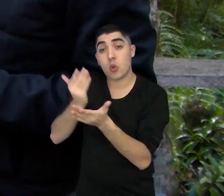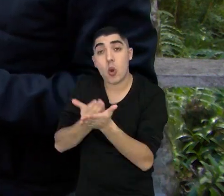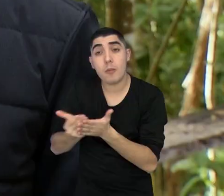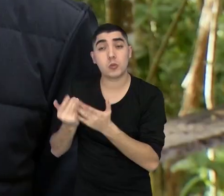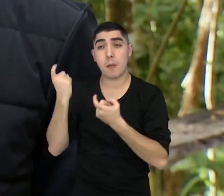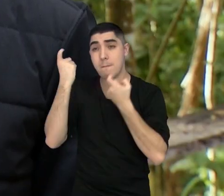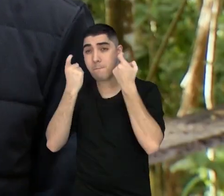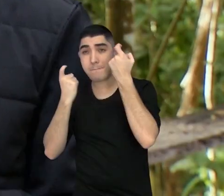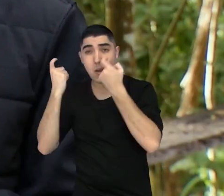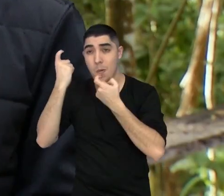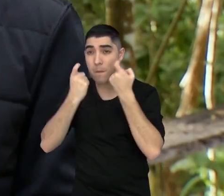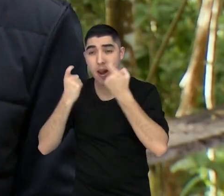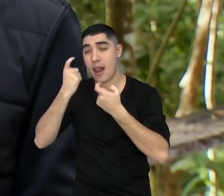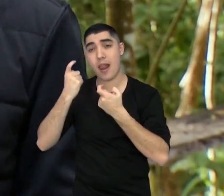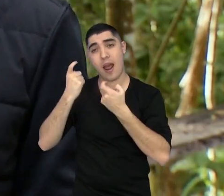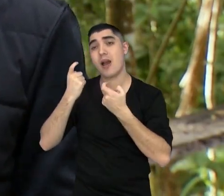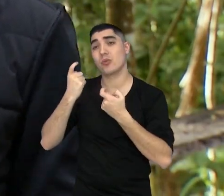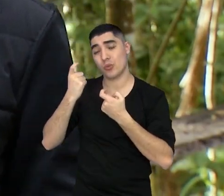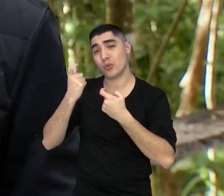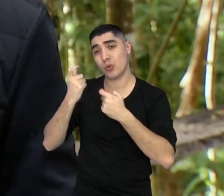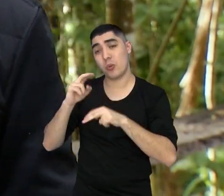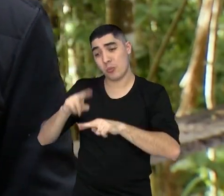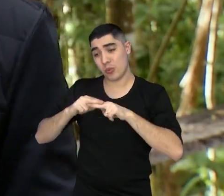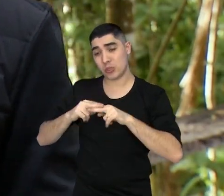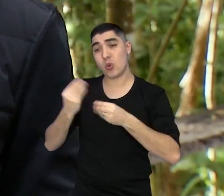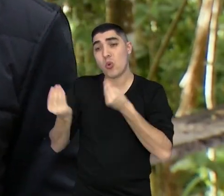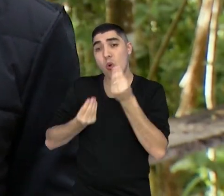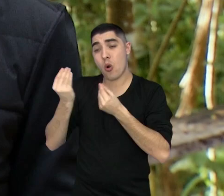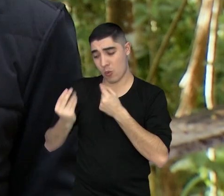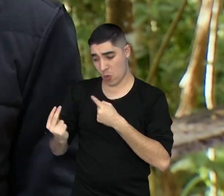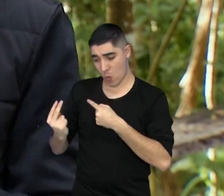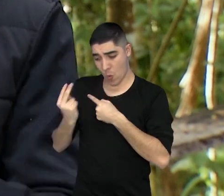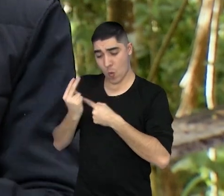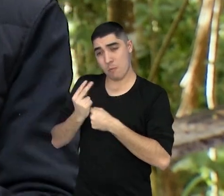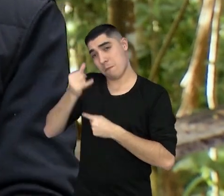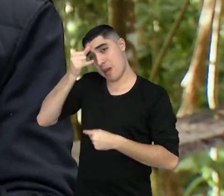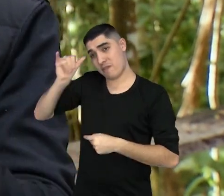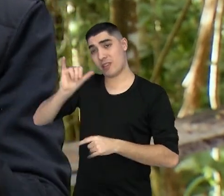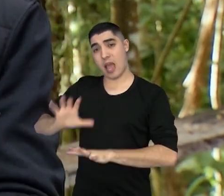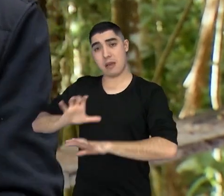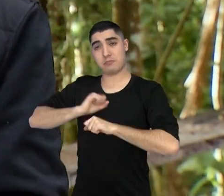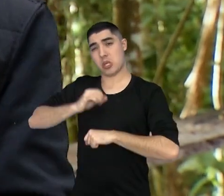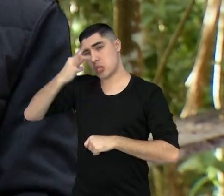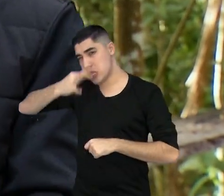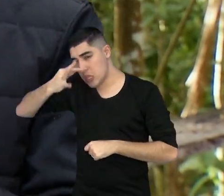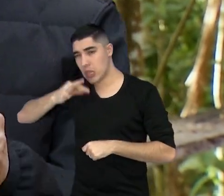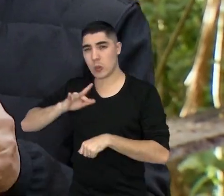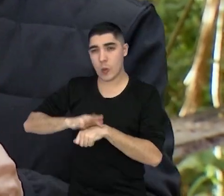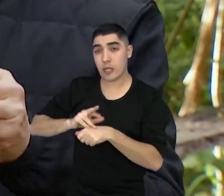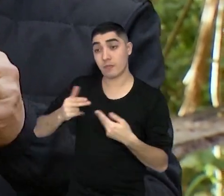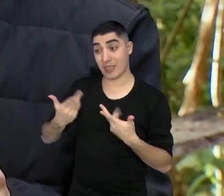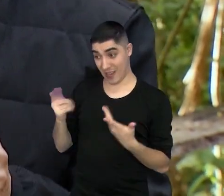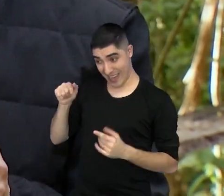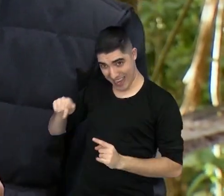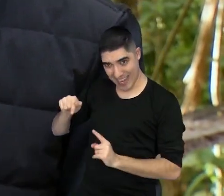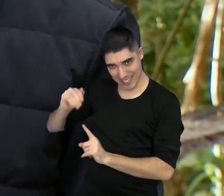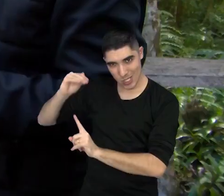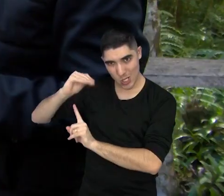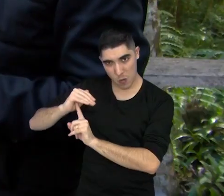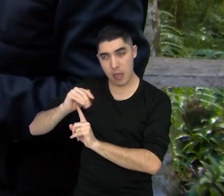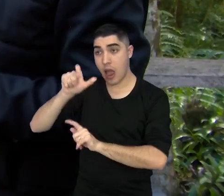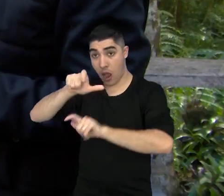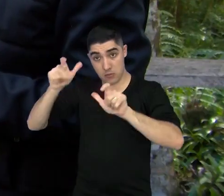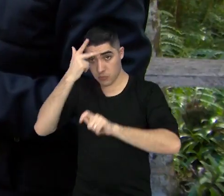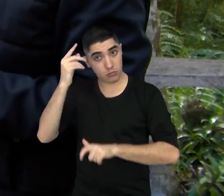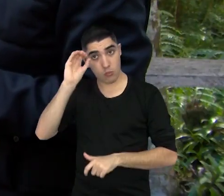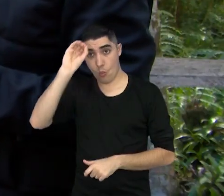Sim. E esse cogumelo, que esse Agaricus blazei, o povo não sabe, mas esse cogumelo é um cogumelo brasileiro.